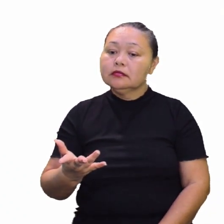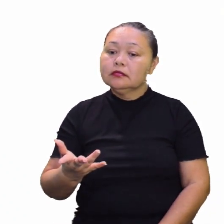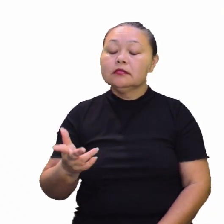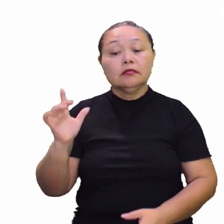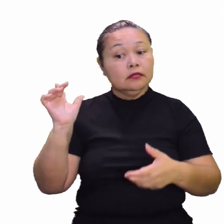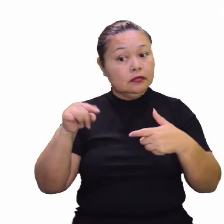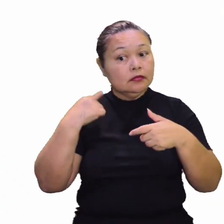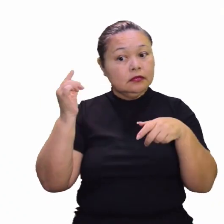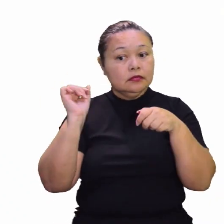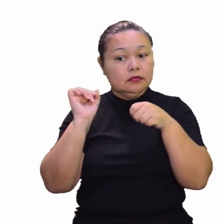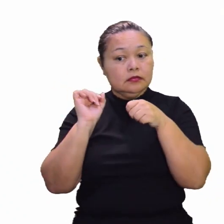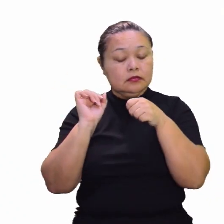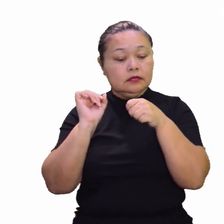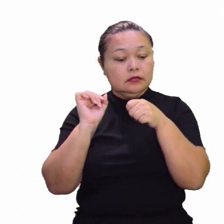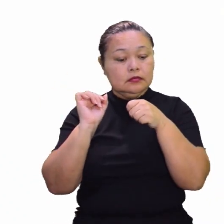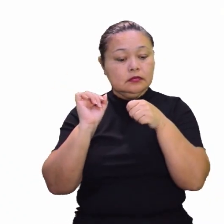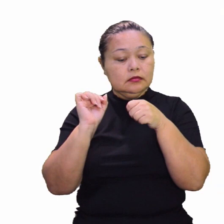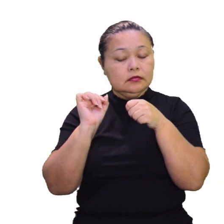com que façamos